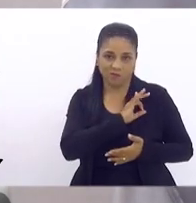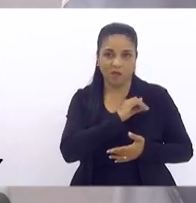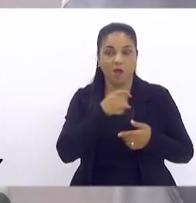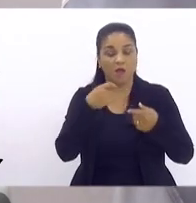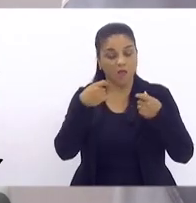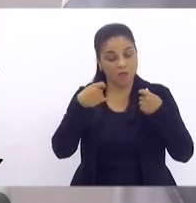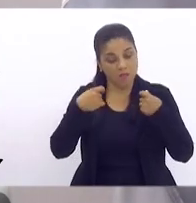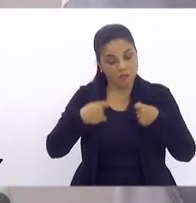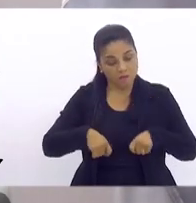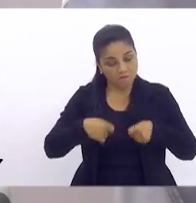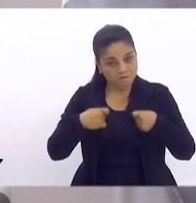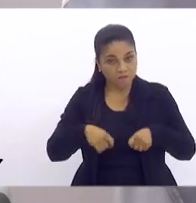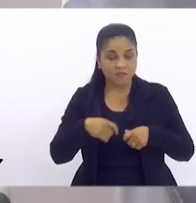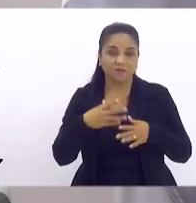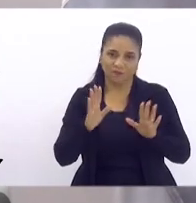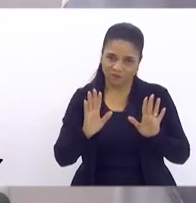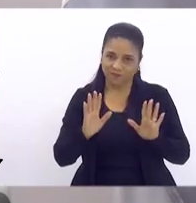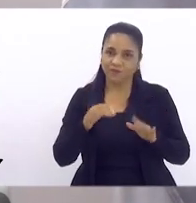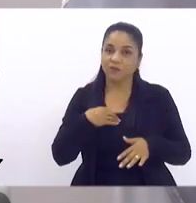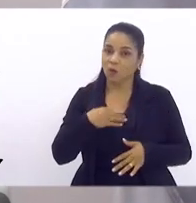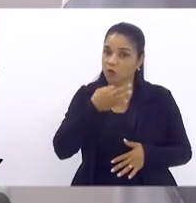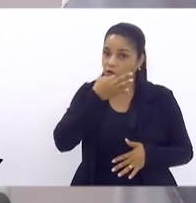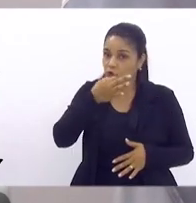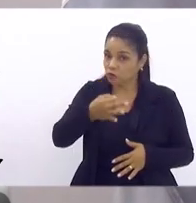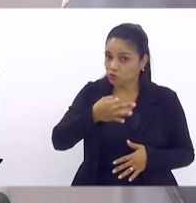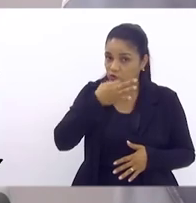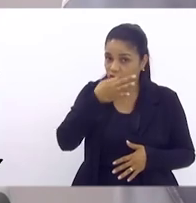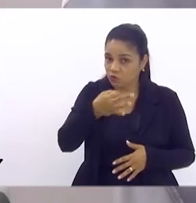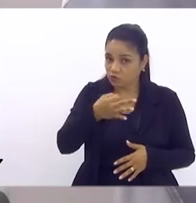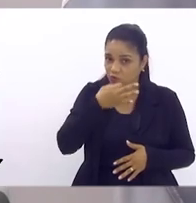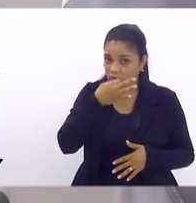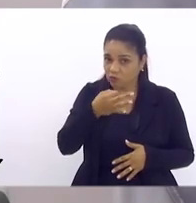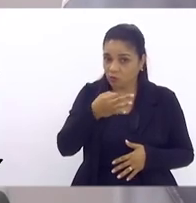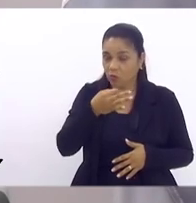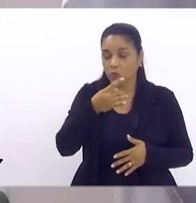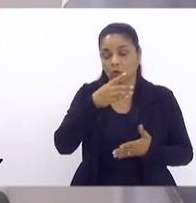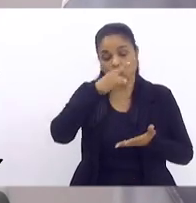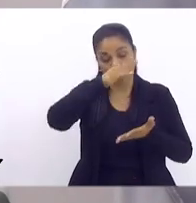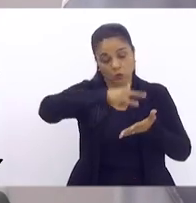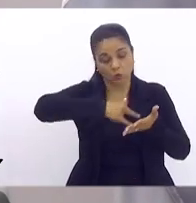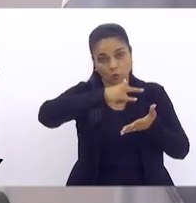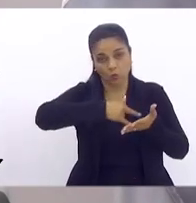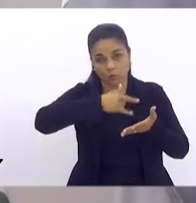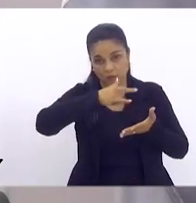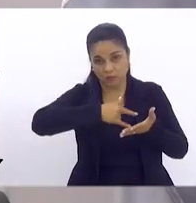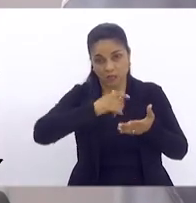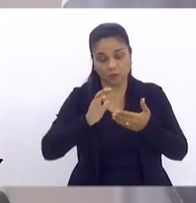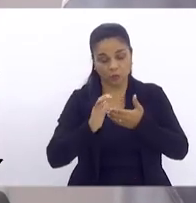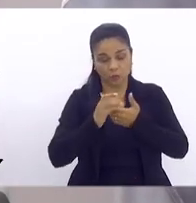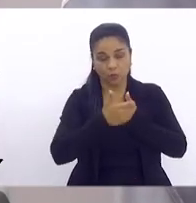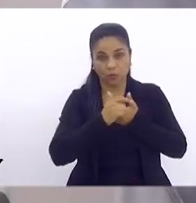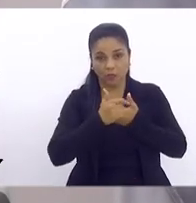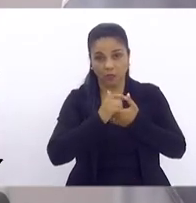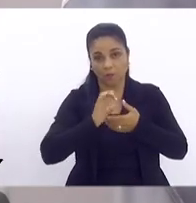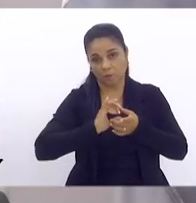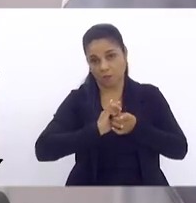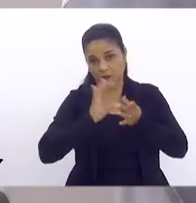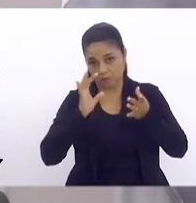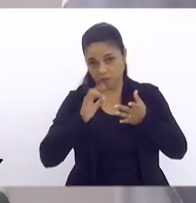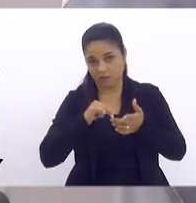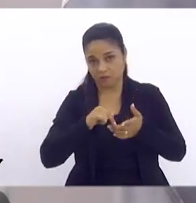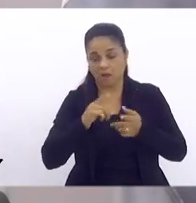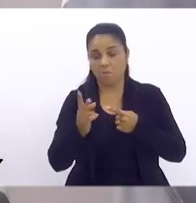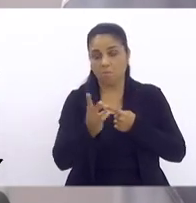atitude sugestão que isso seja assim documentado e tem um termo autorizativo para também